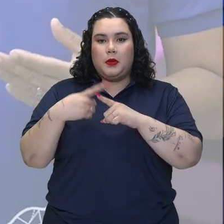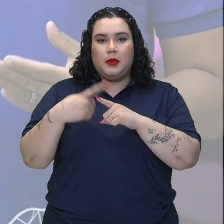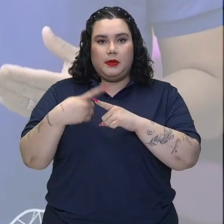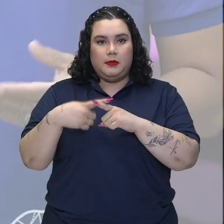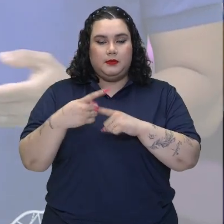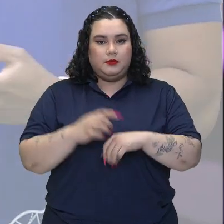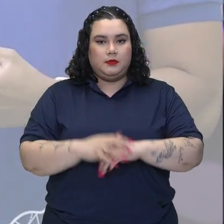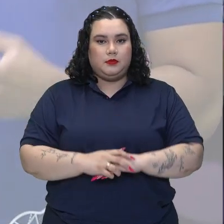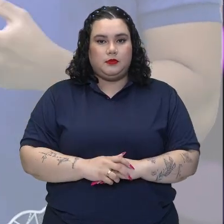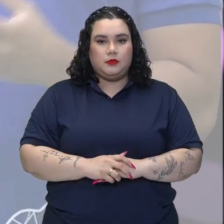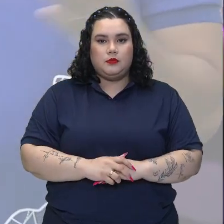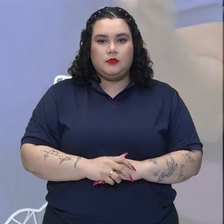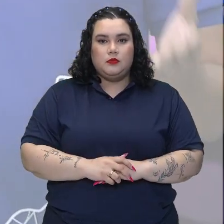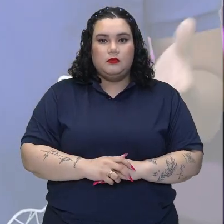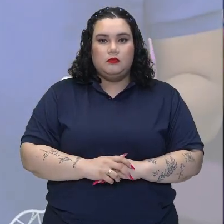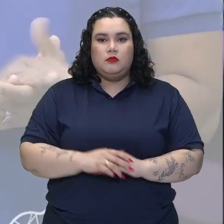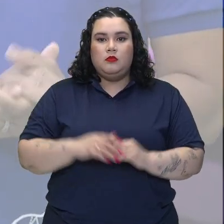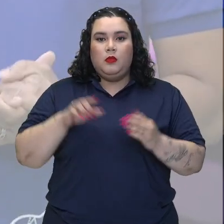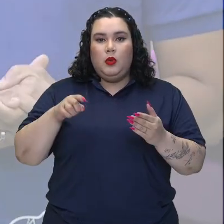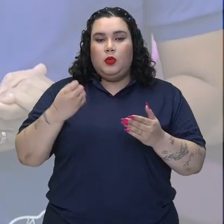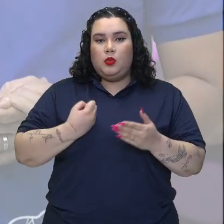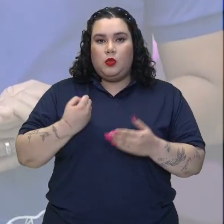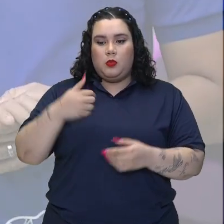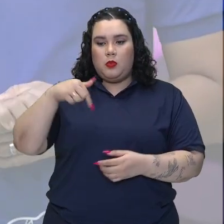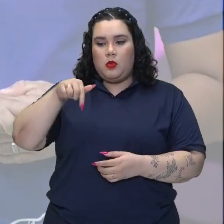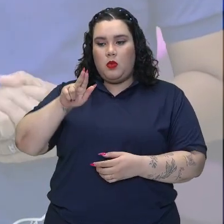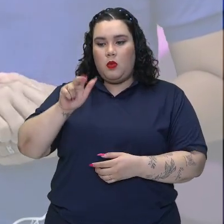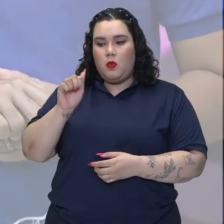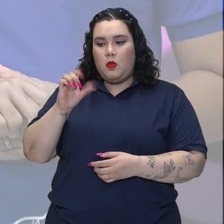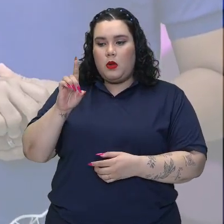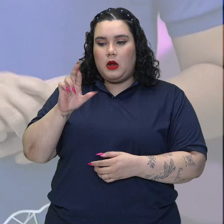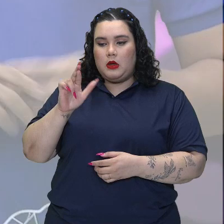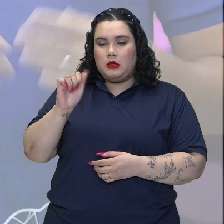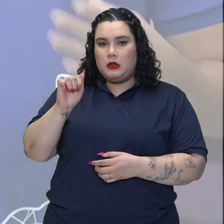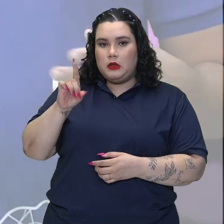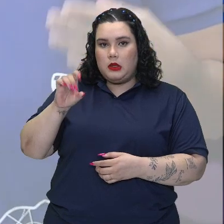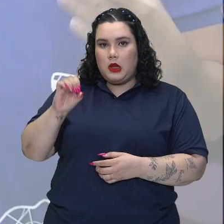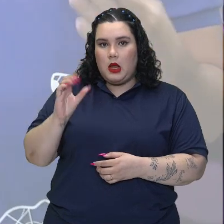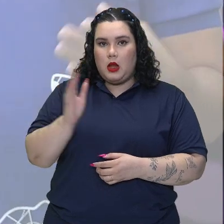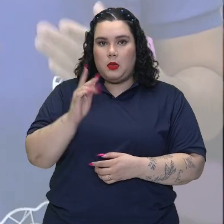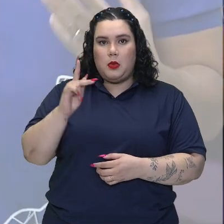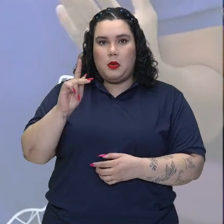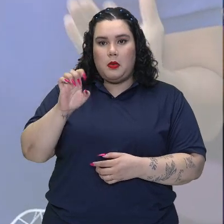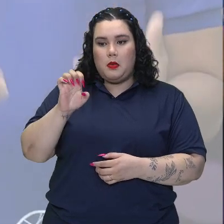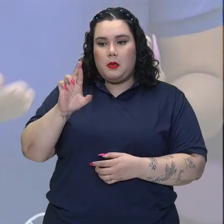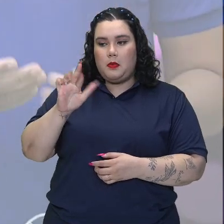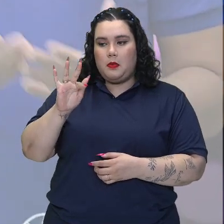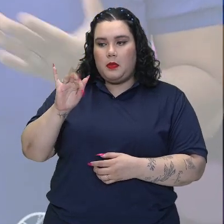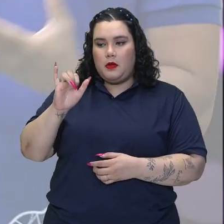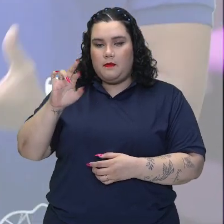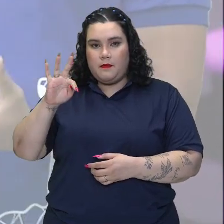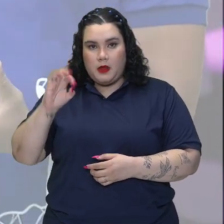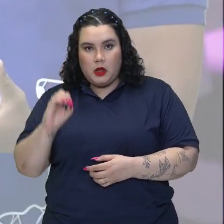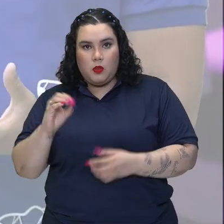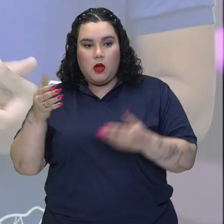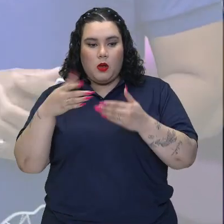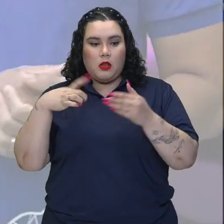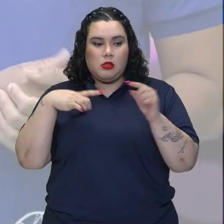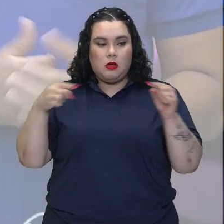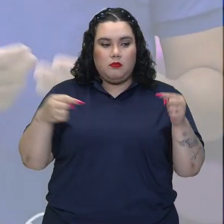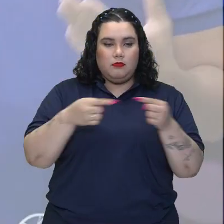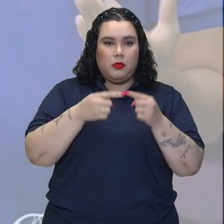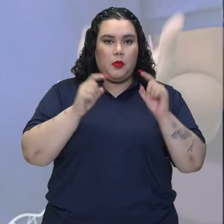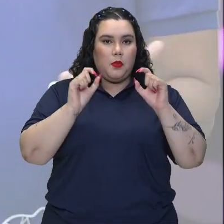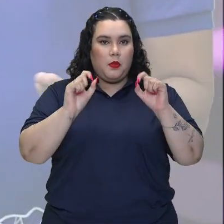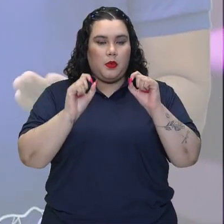ele vai estar ligado agora com a raiz quadrada. O que seria a raiz quadrada de um número,